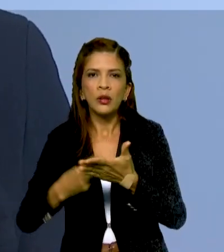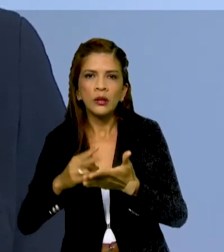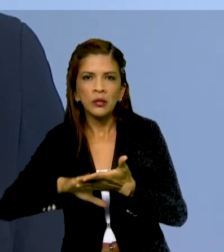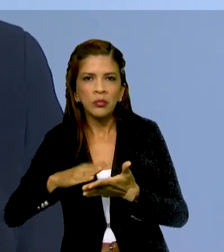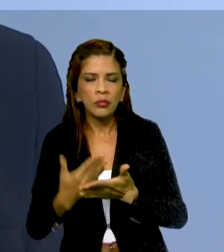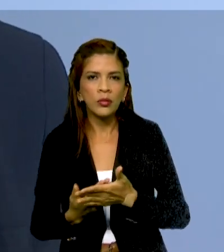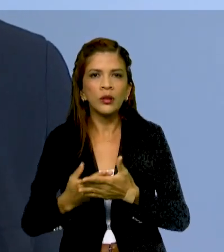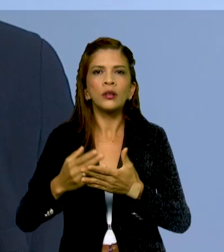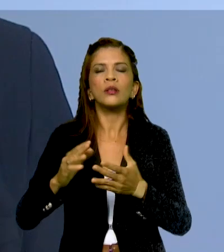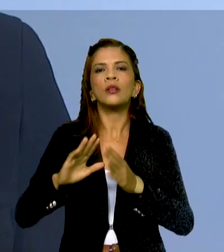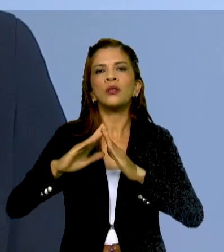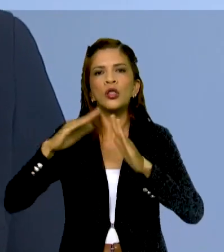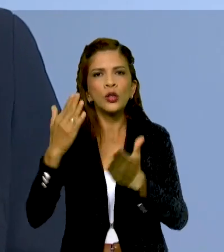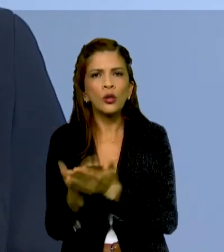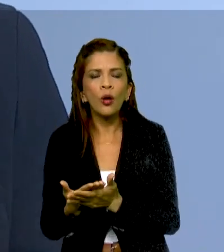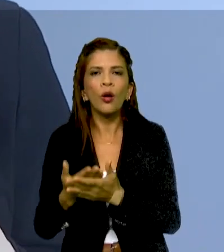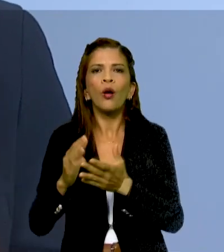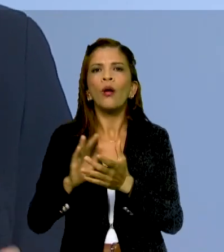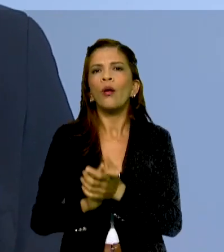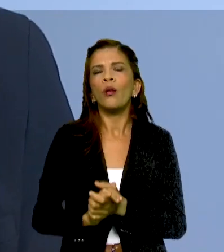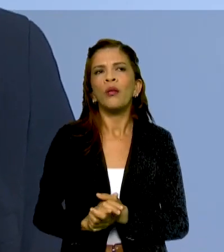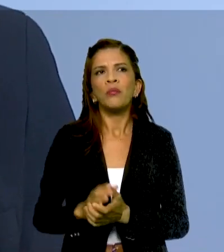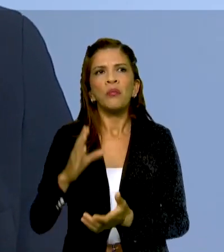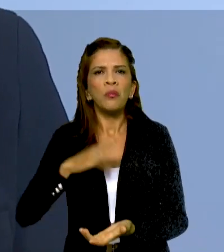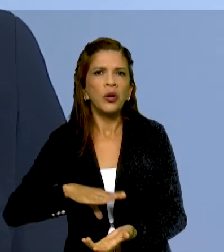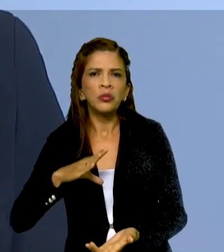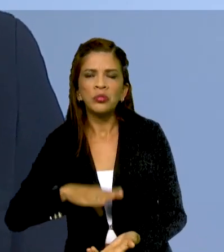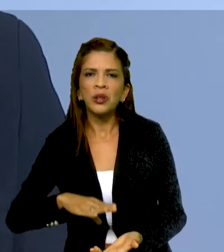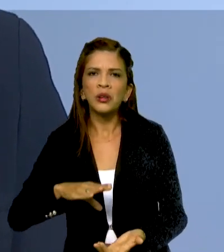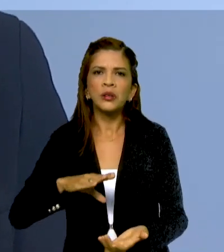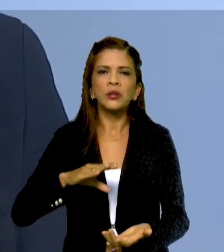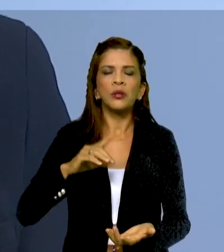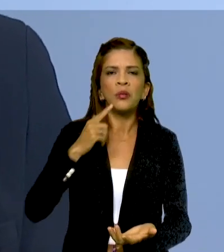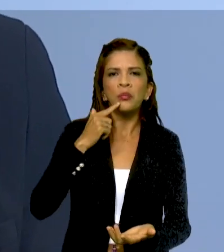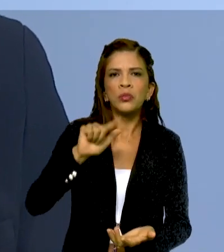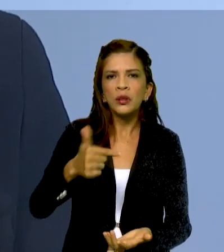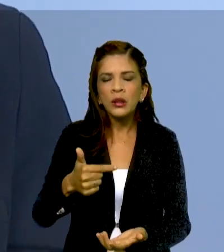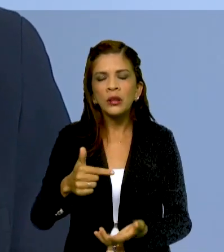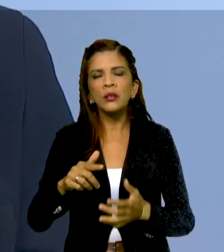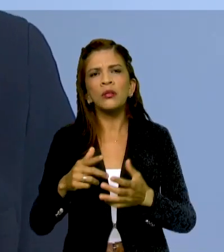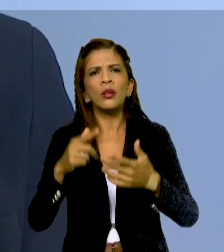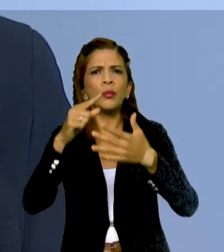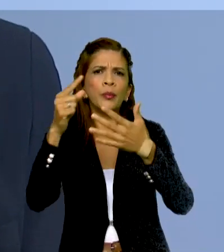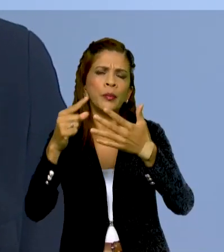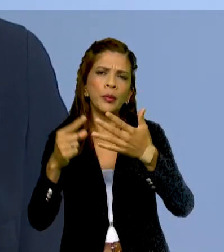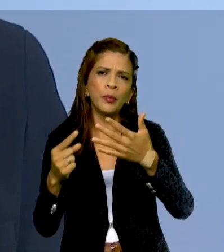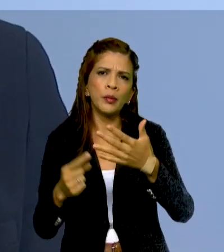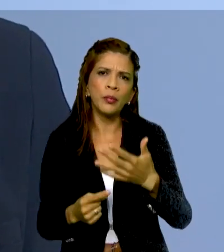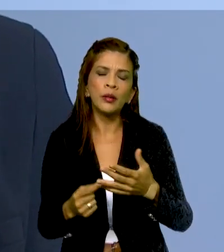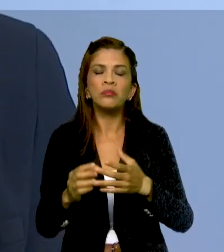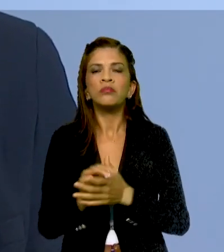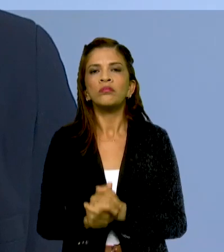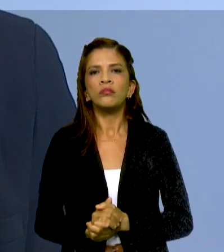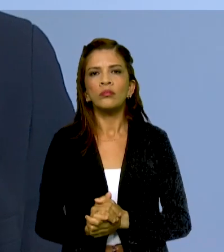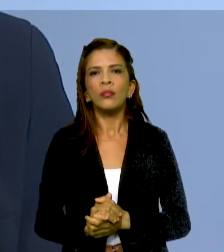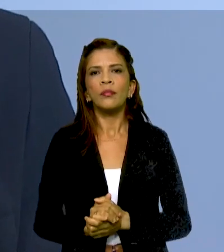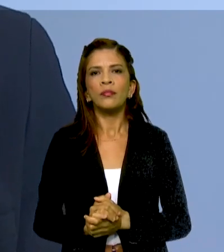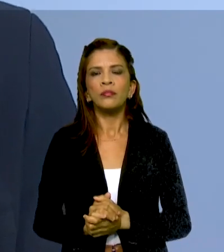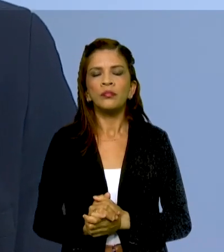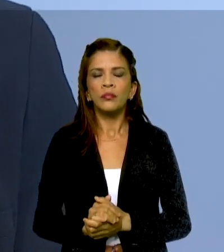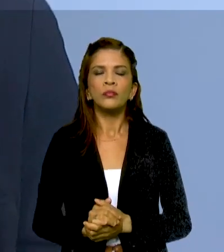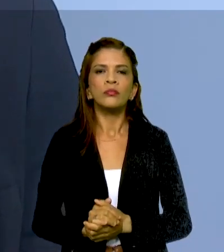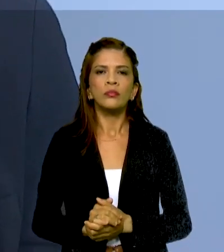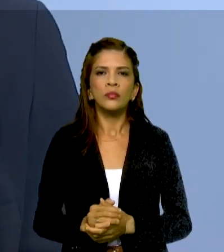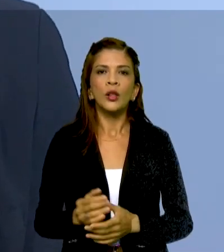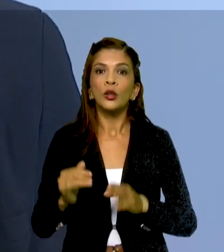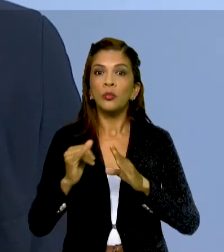Libras como primeira e segunda língua, sobre produção de recursos didáticos e várias outras coisas dentro de uma instituição que é